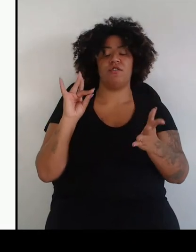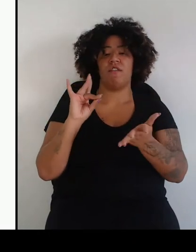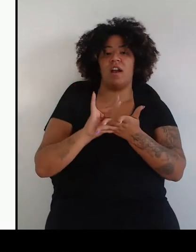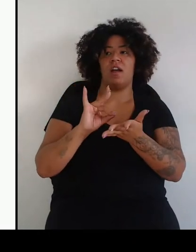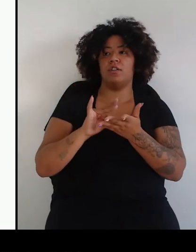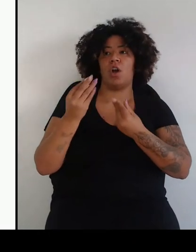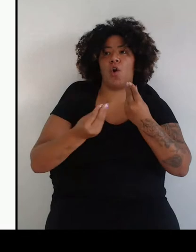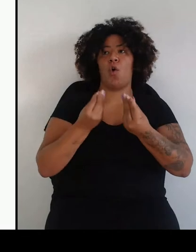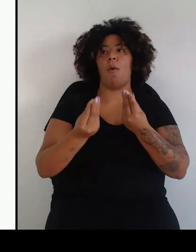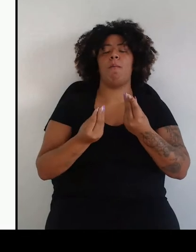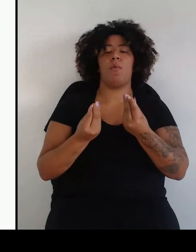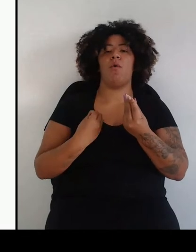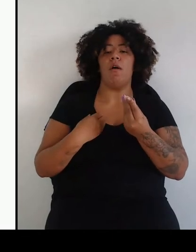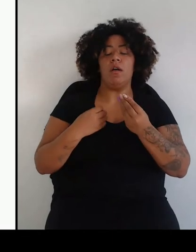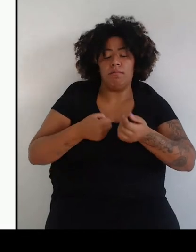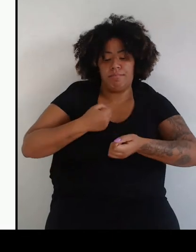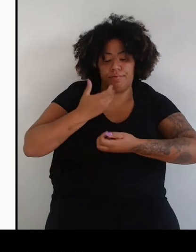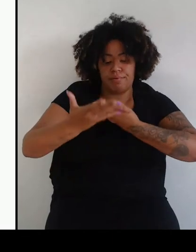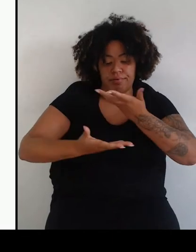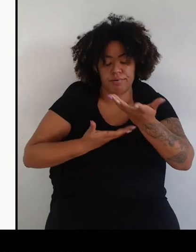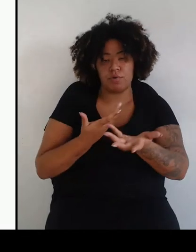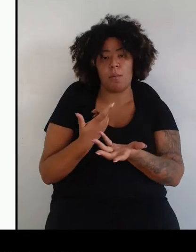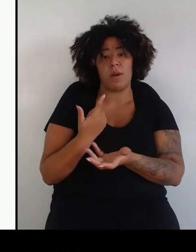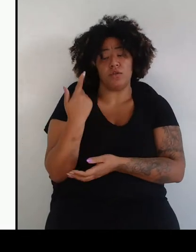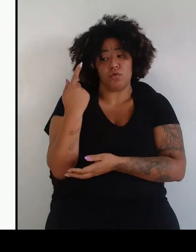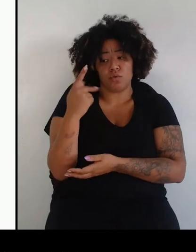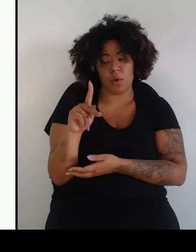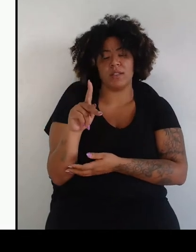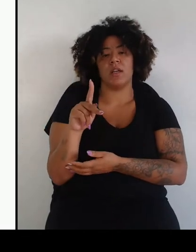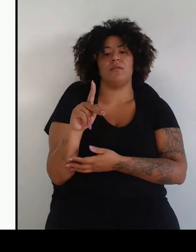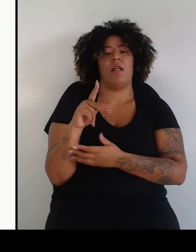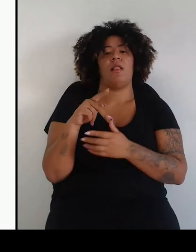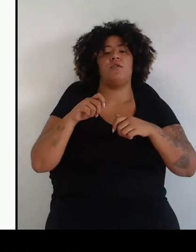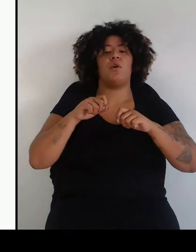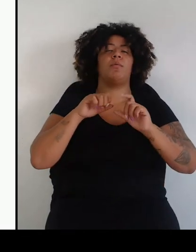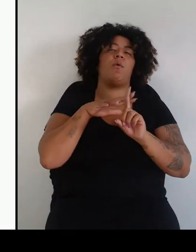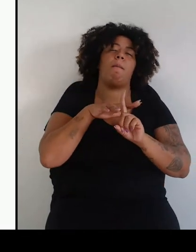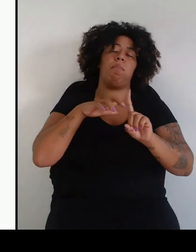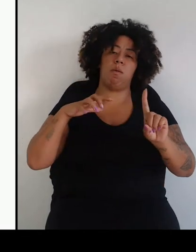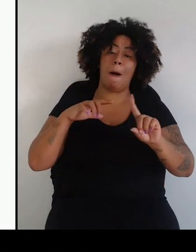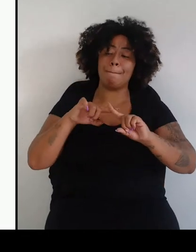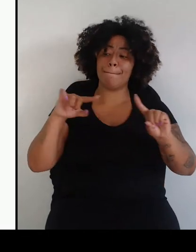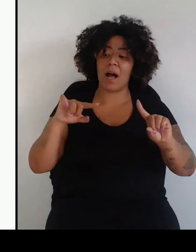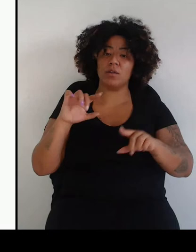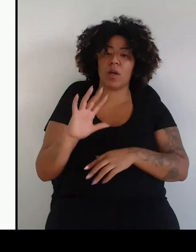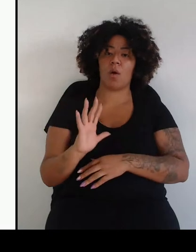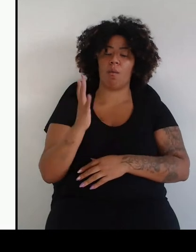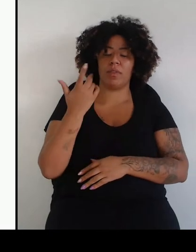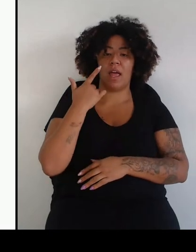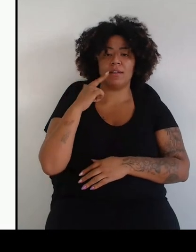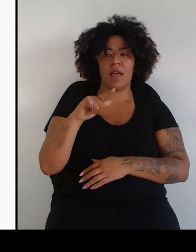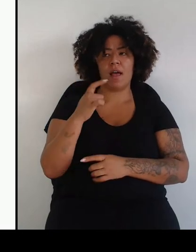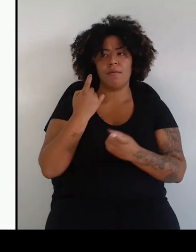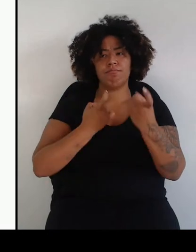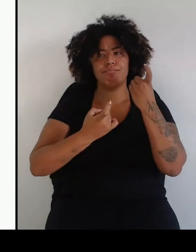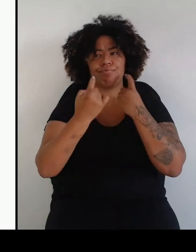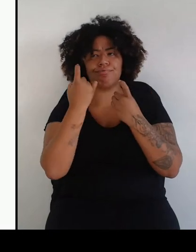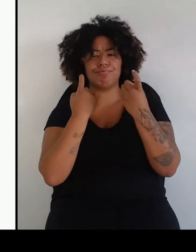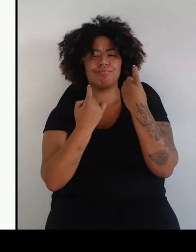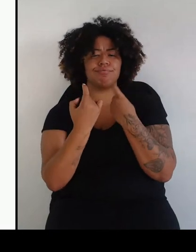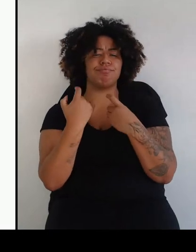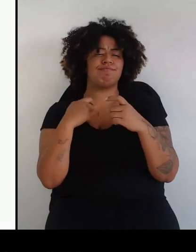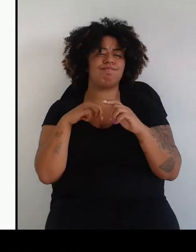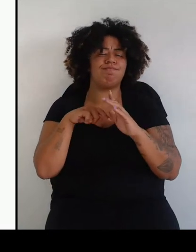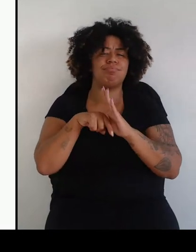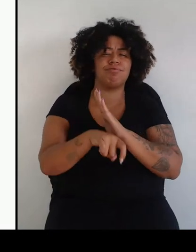mas a sua preocupação era era uma preocupação muito mais fundamental que vai